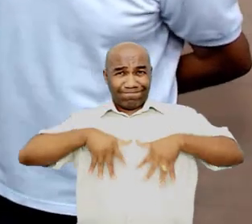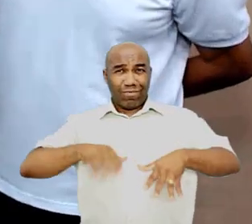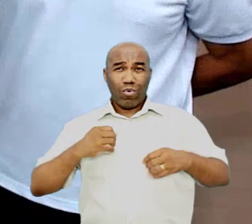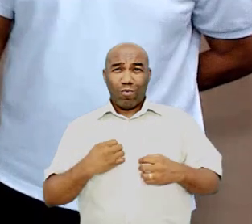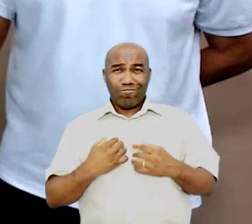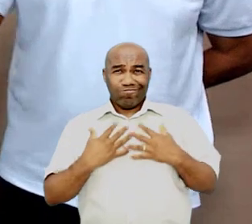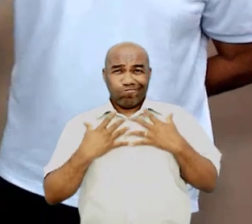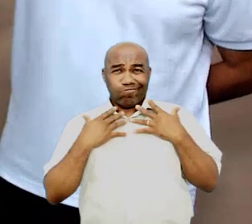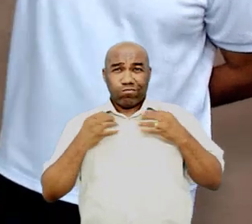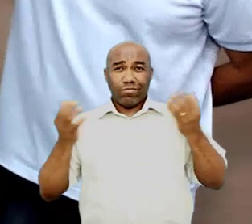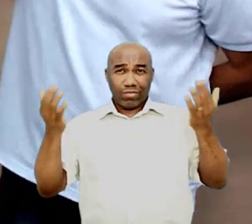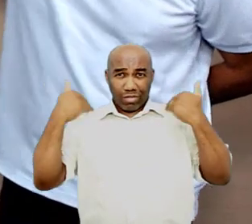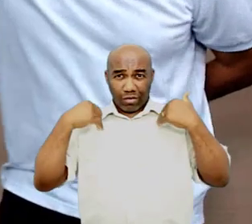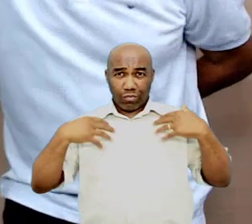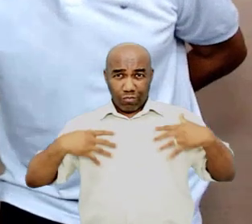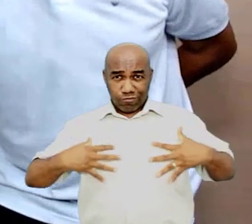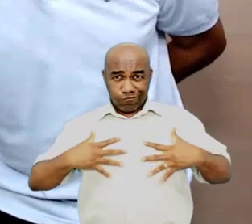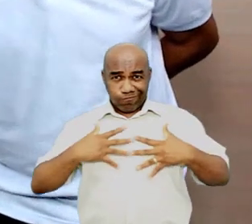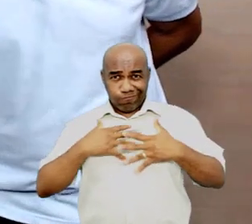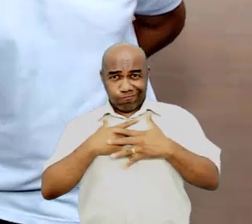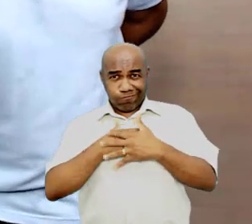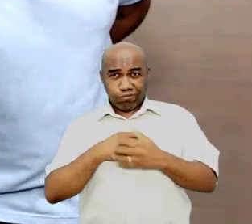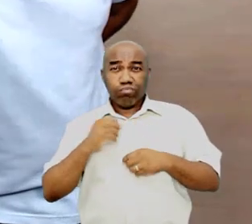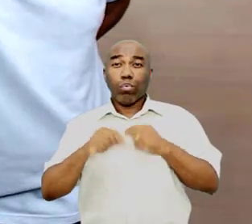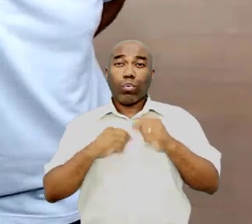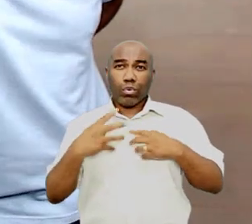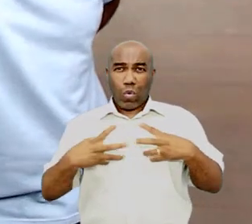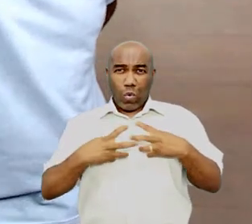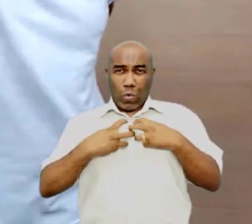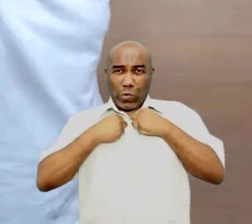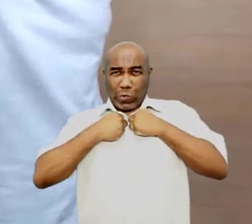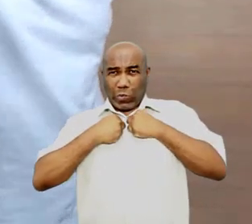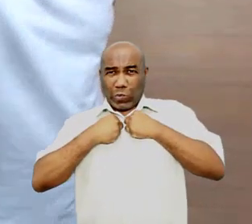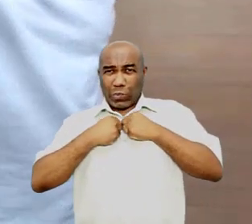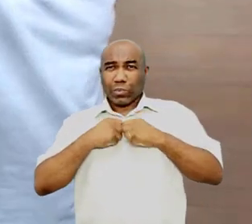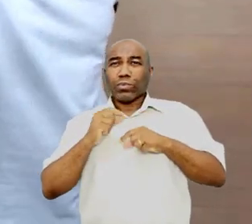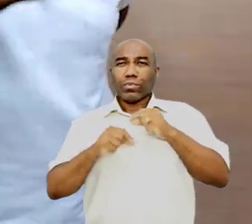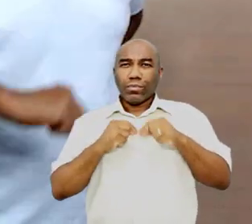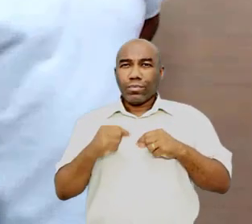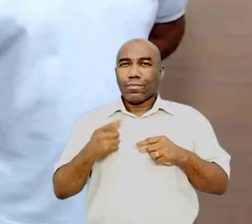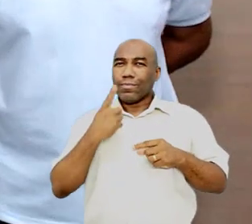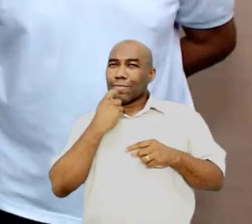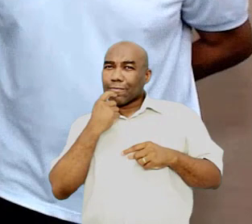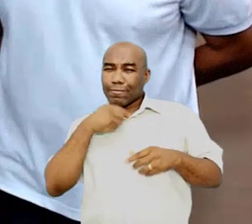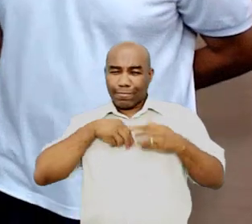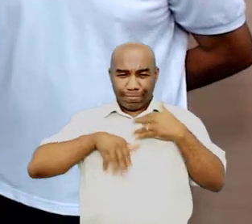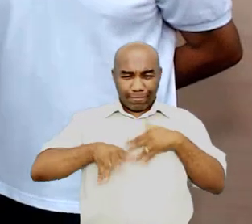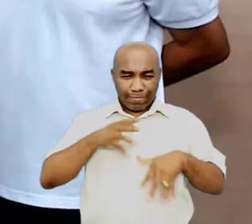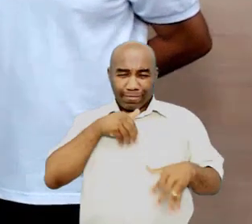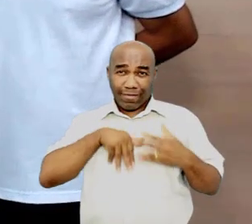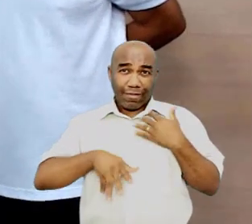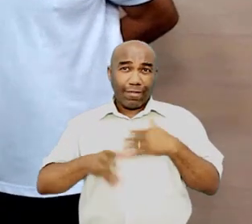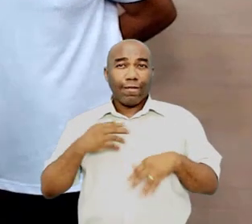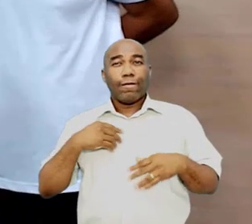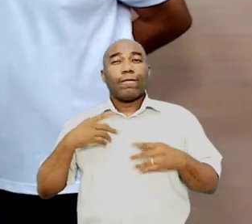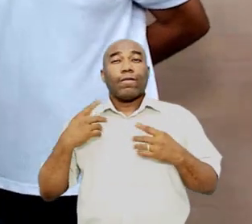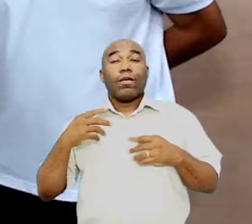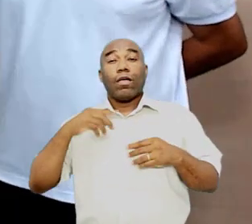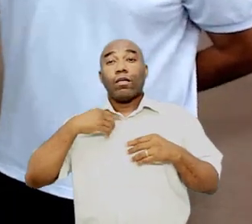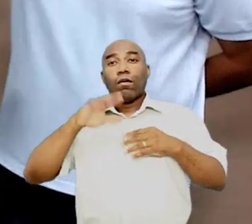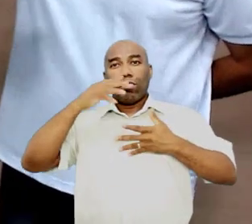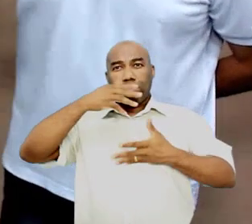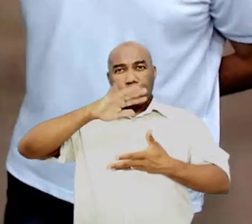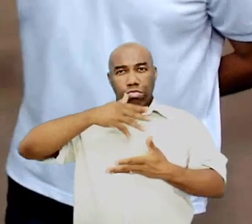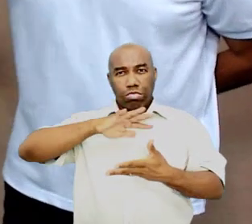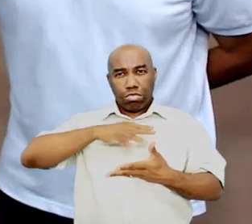aqui, ela serve para quê? Ela serve para interagir com a tua célula. Então, essa proteína